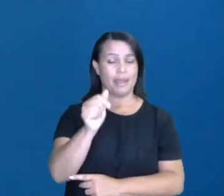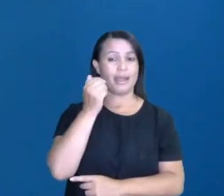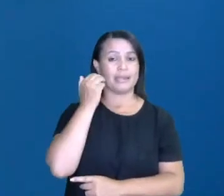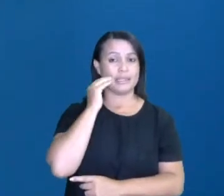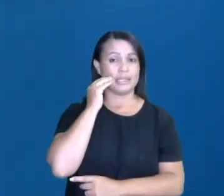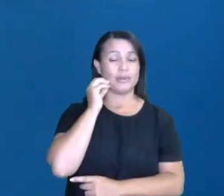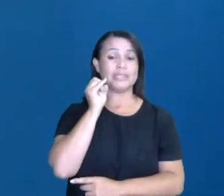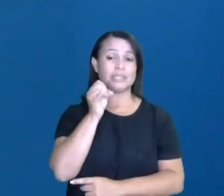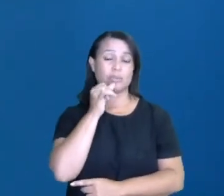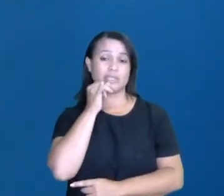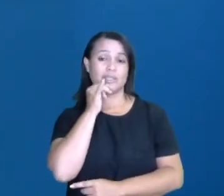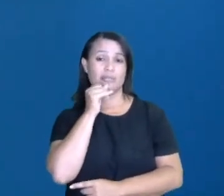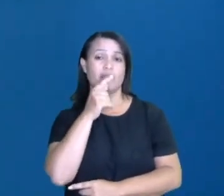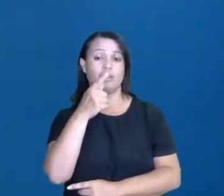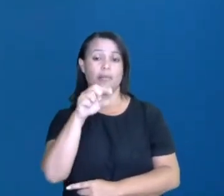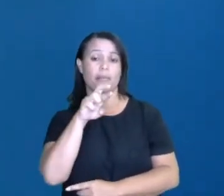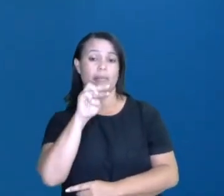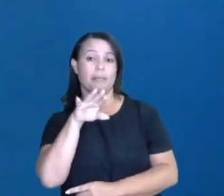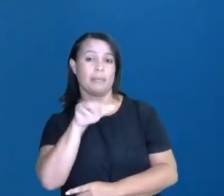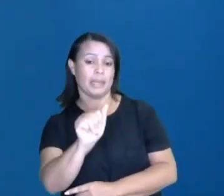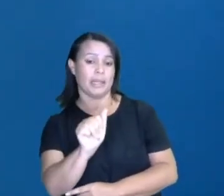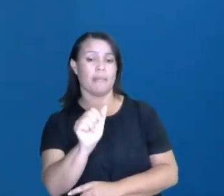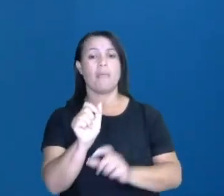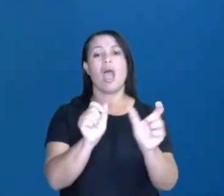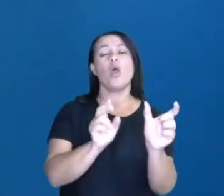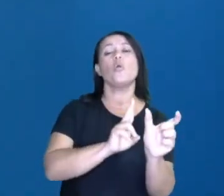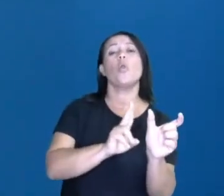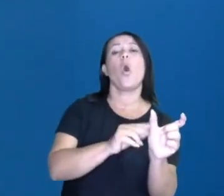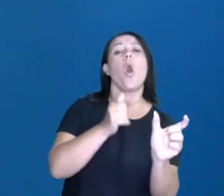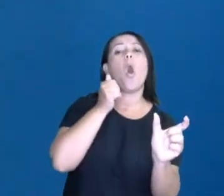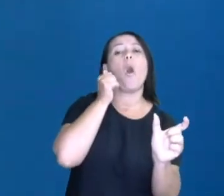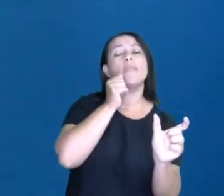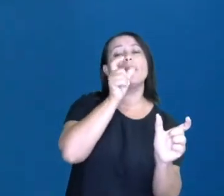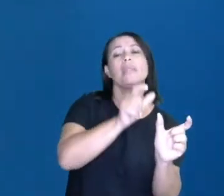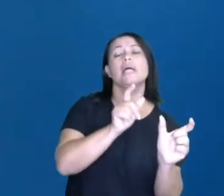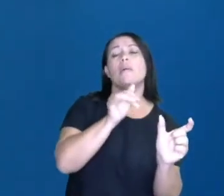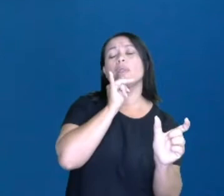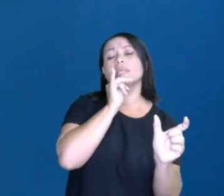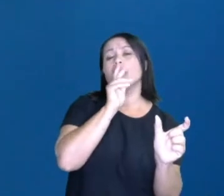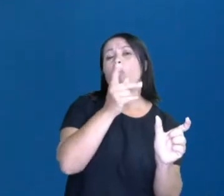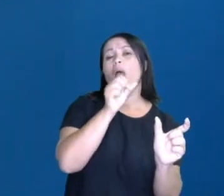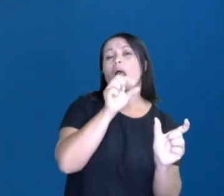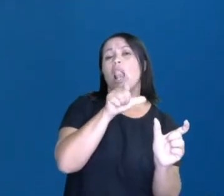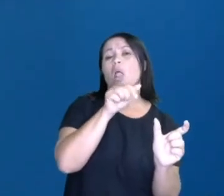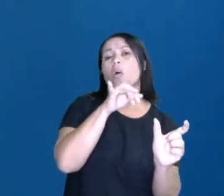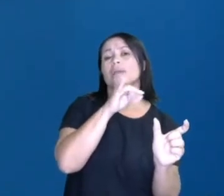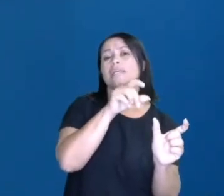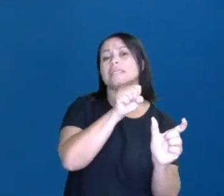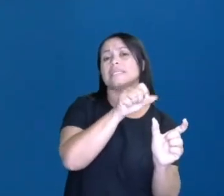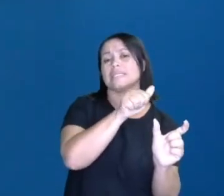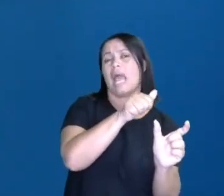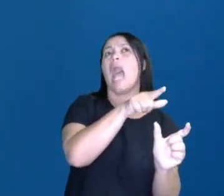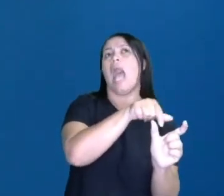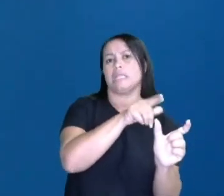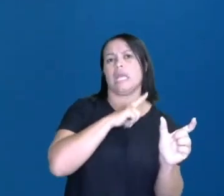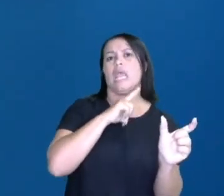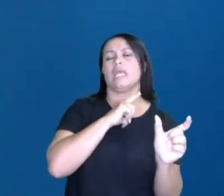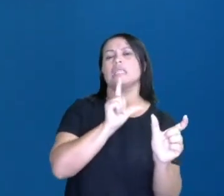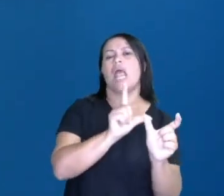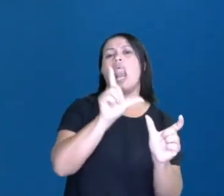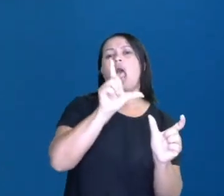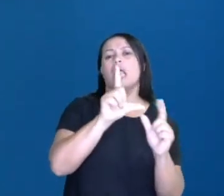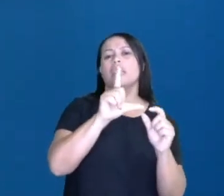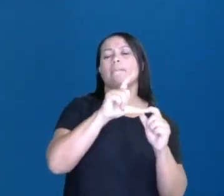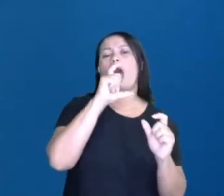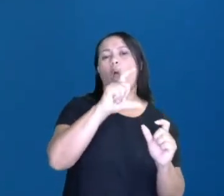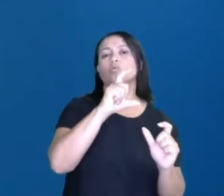tivesse prima e o nome da prima, um exemplo, Heloísa, aí teria que ser grafado com a letra maiúscula, porque Heloísa